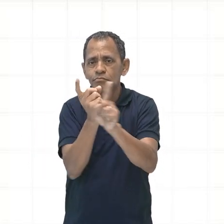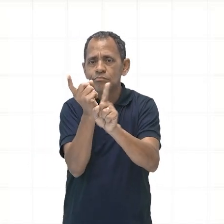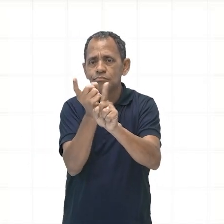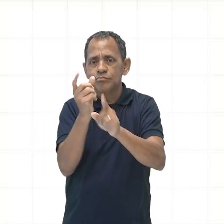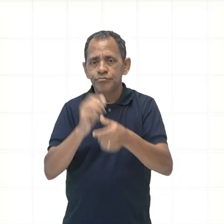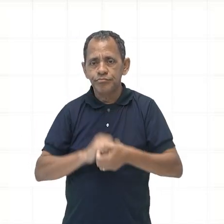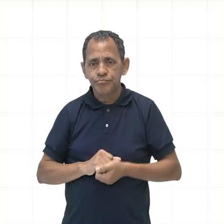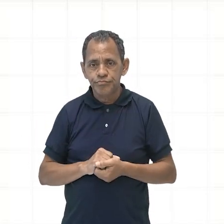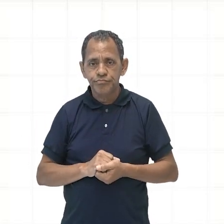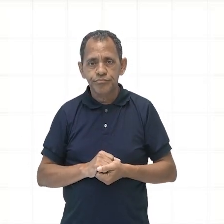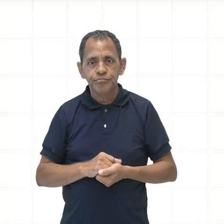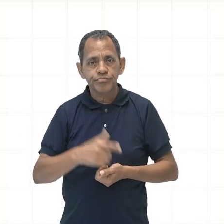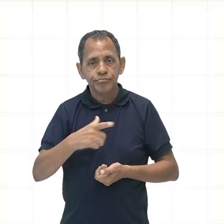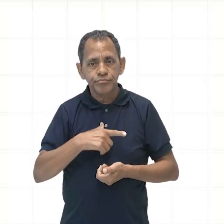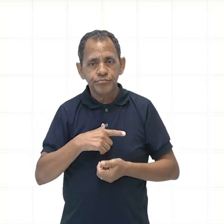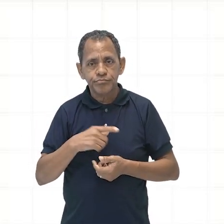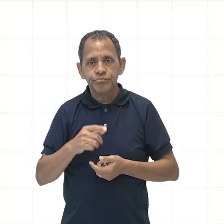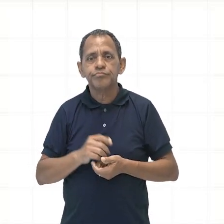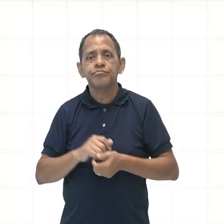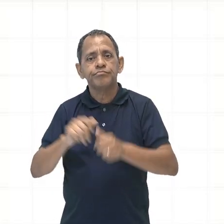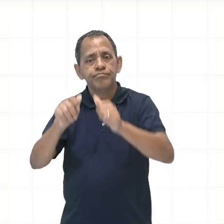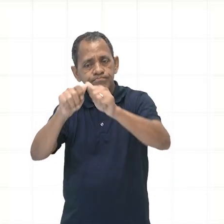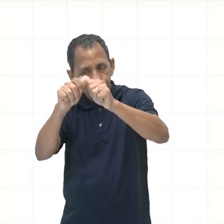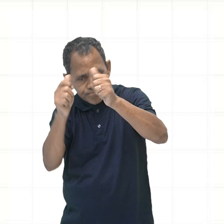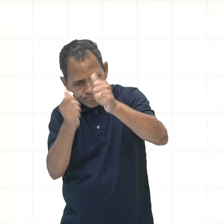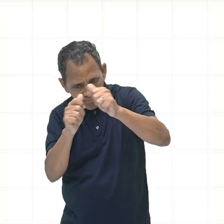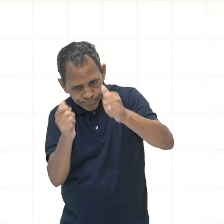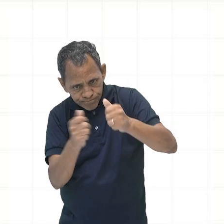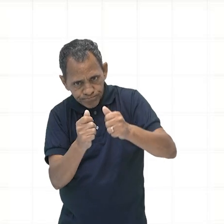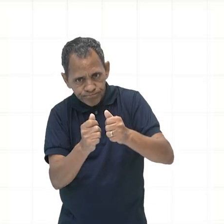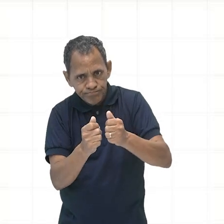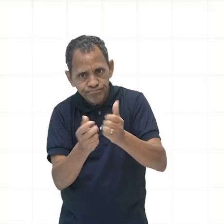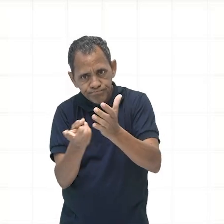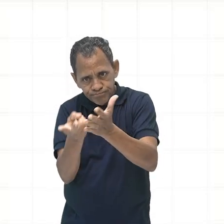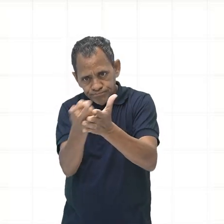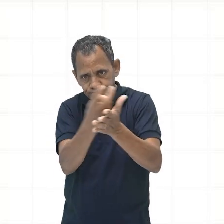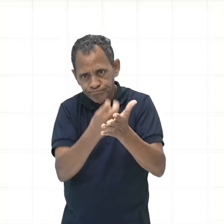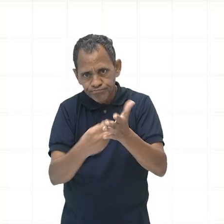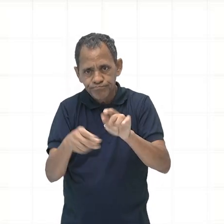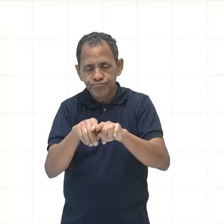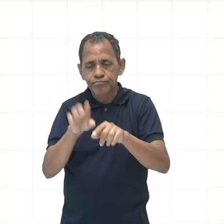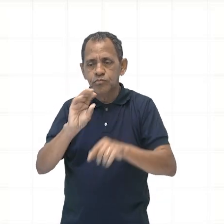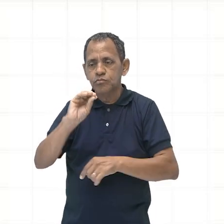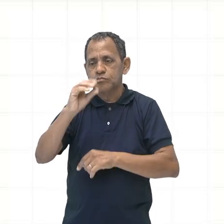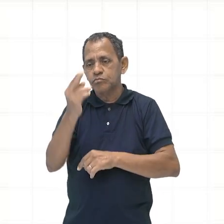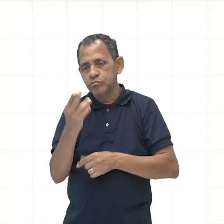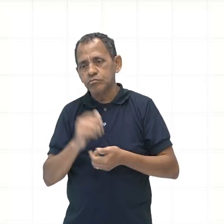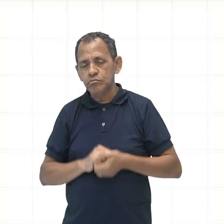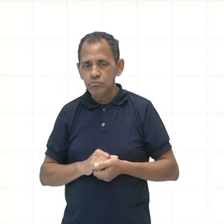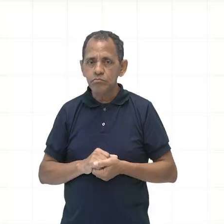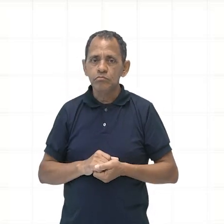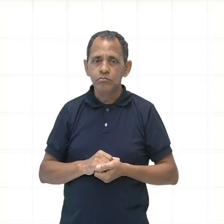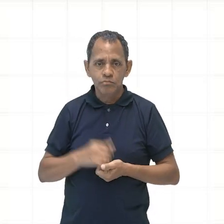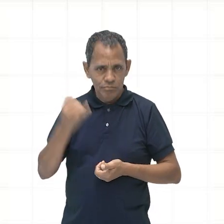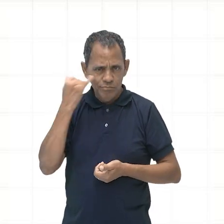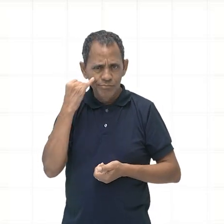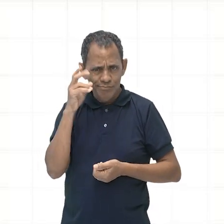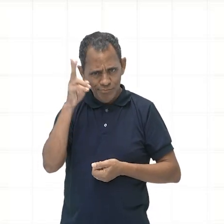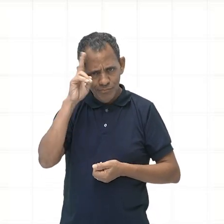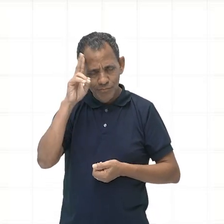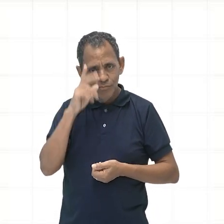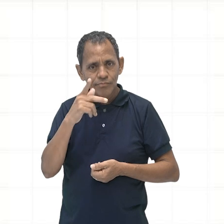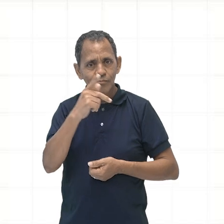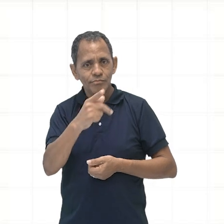a gente ou teria que desenhar, ou só pela informação de ser um paralelepípedo, né? Paralelepípedo é o